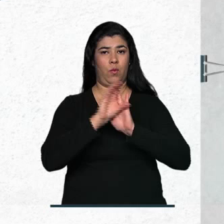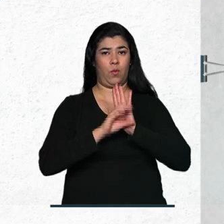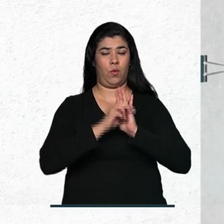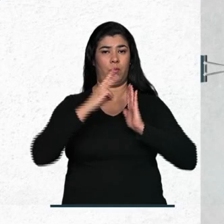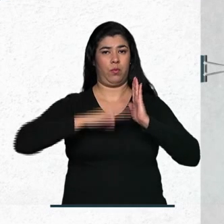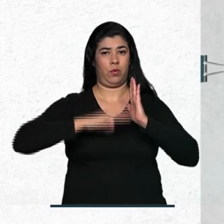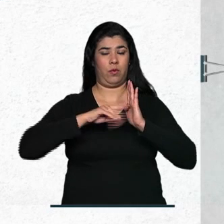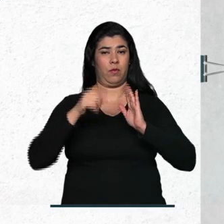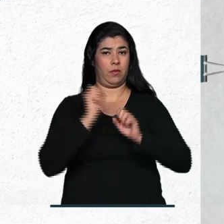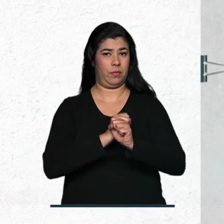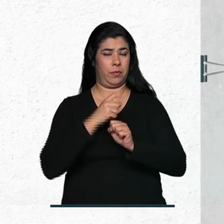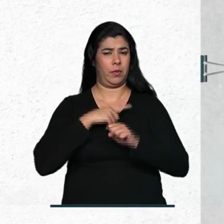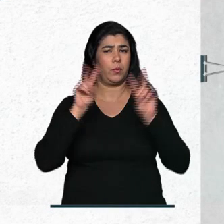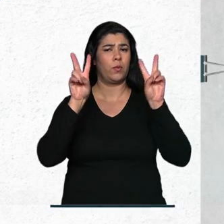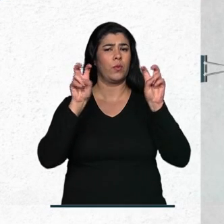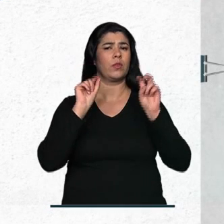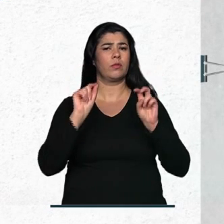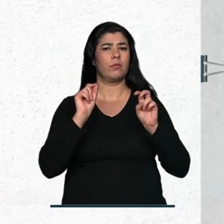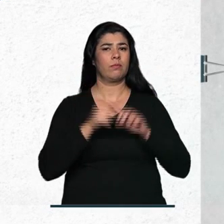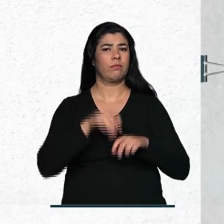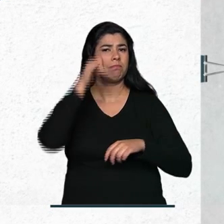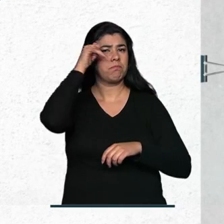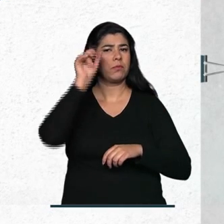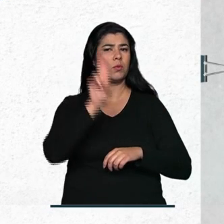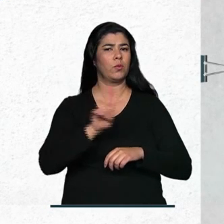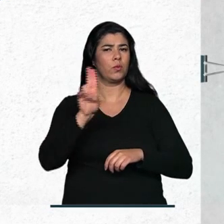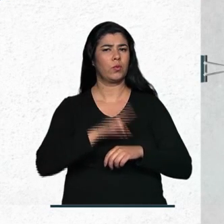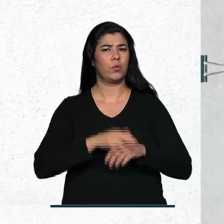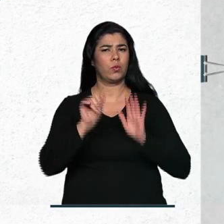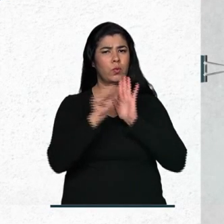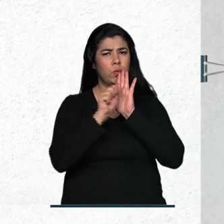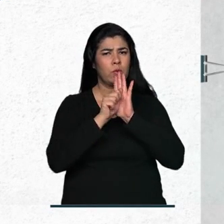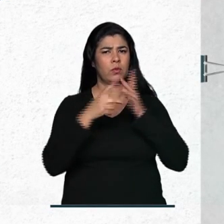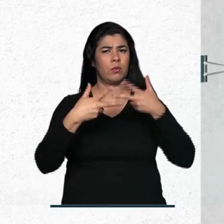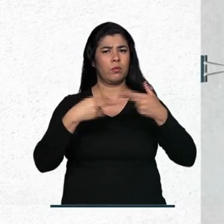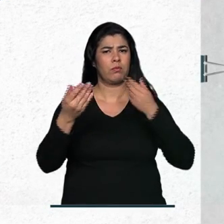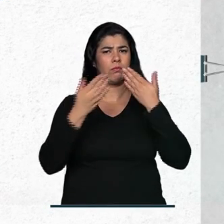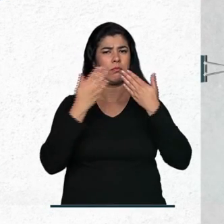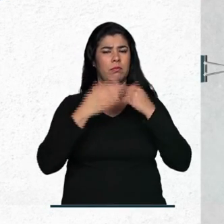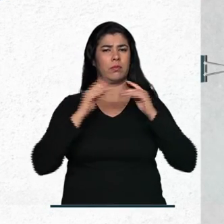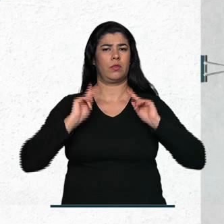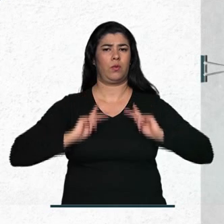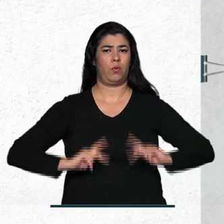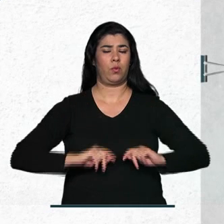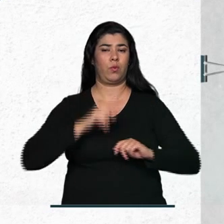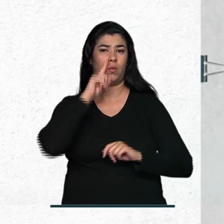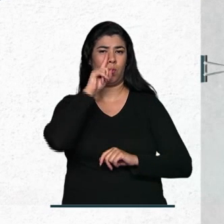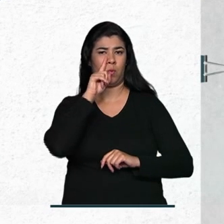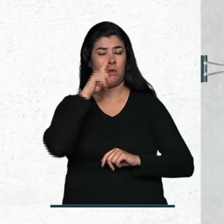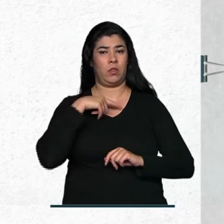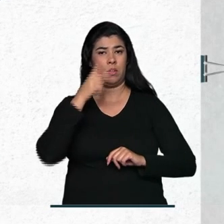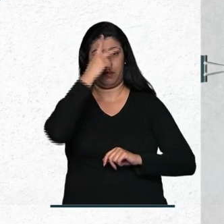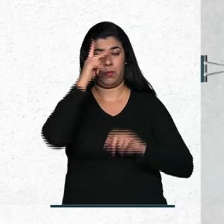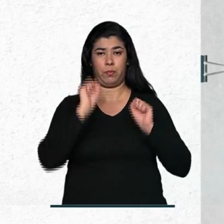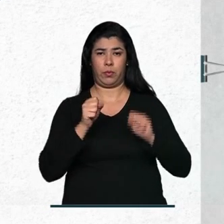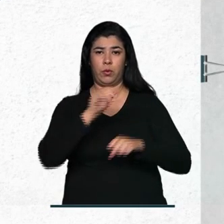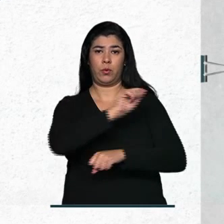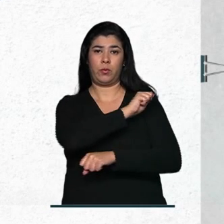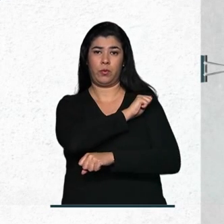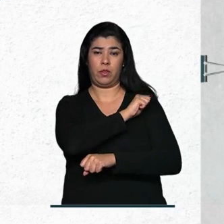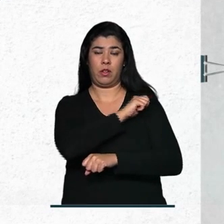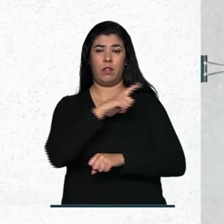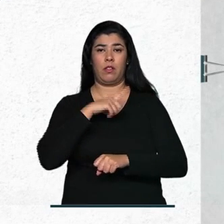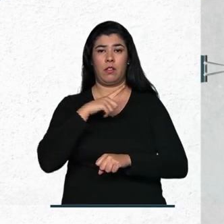monografias, que este ano tem como tema a prevenção do uso de drogas associado ao comportamento de risco. Os participantes precisam